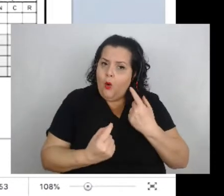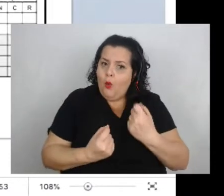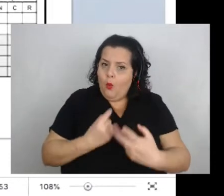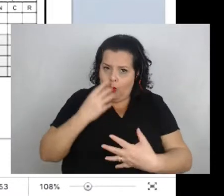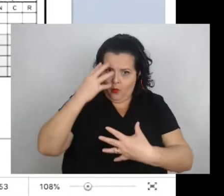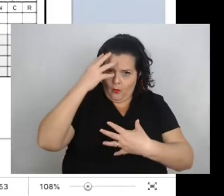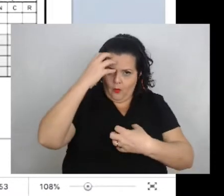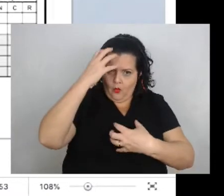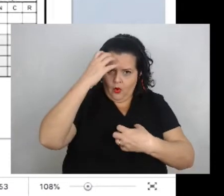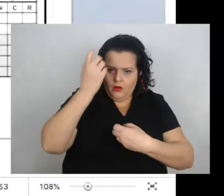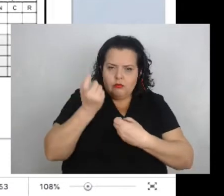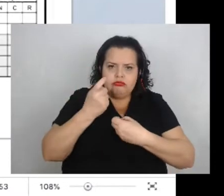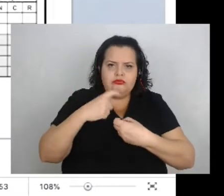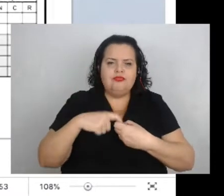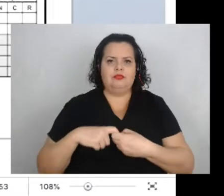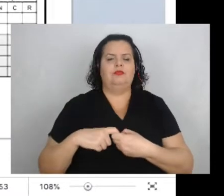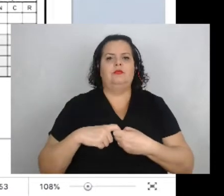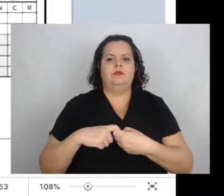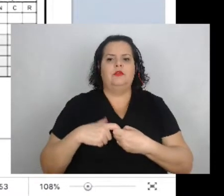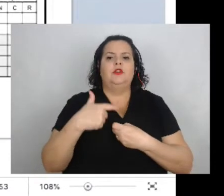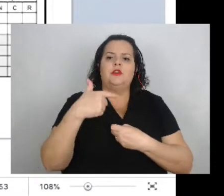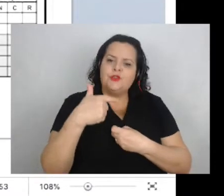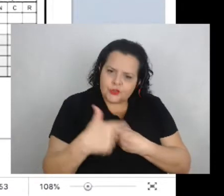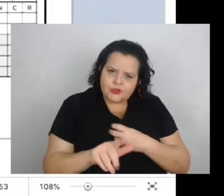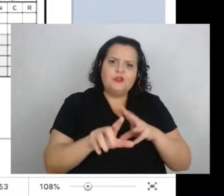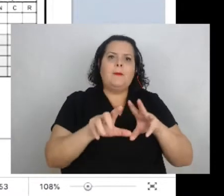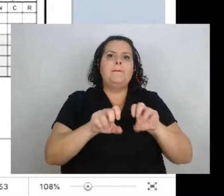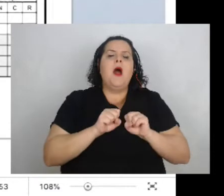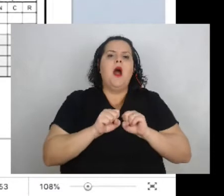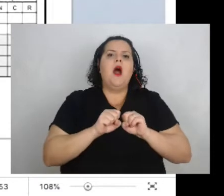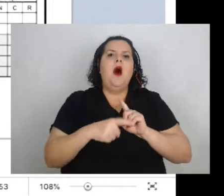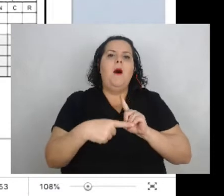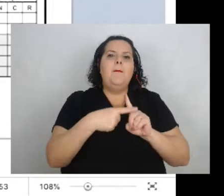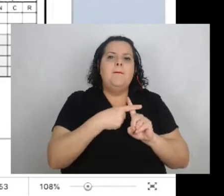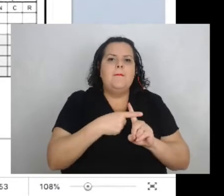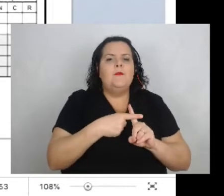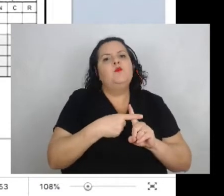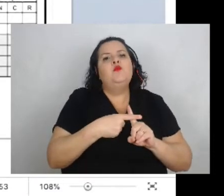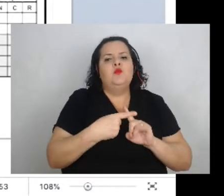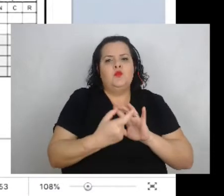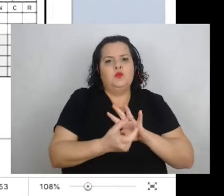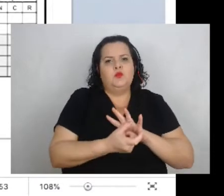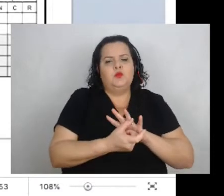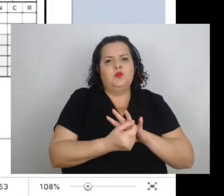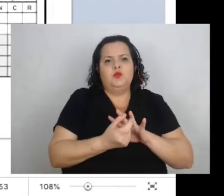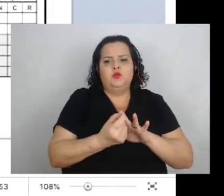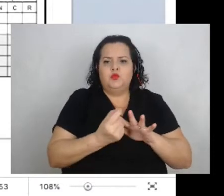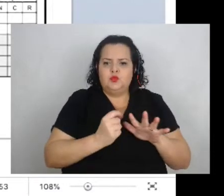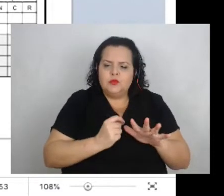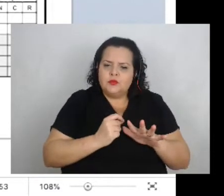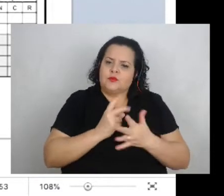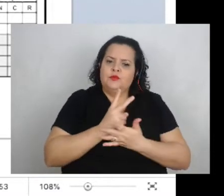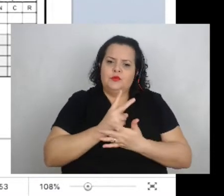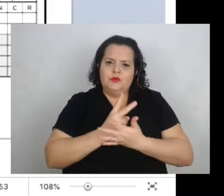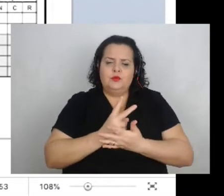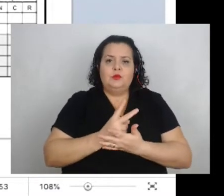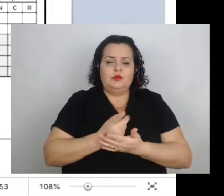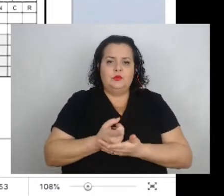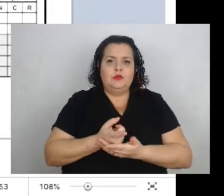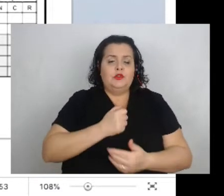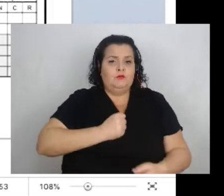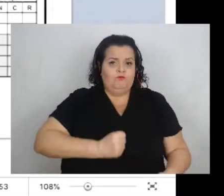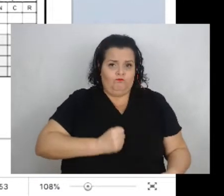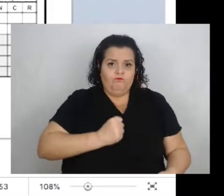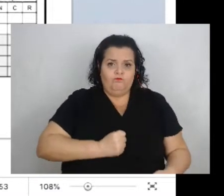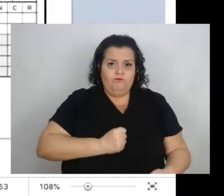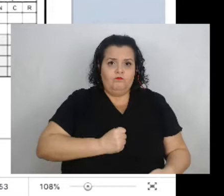eles voltaram a ter uma cultura positiva, tanto no trato intestinal como